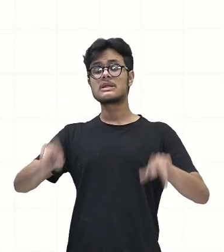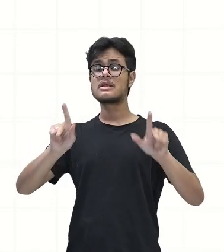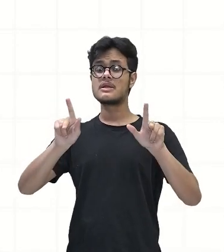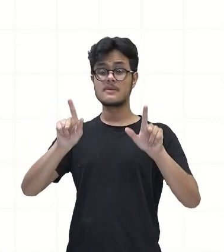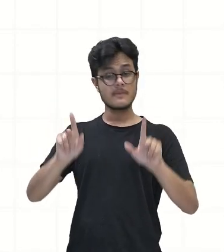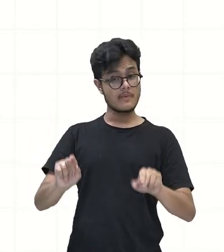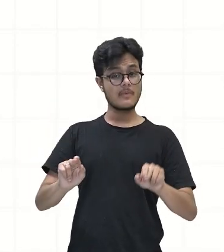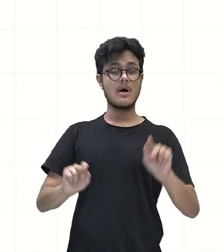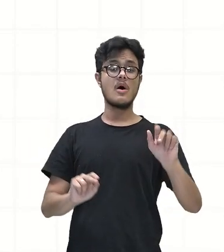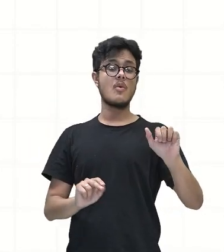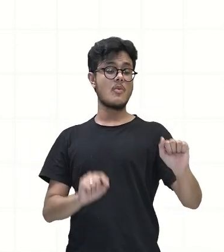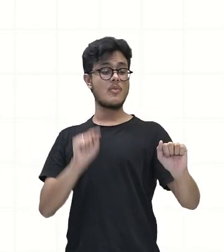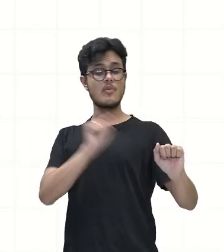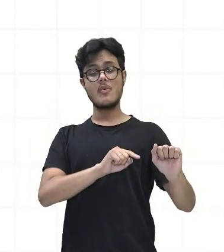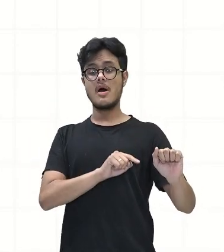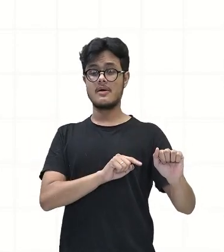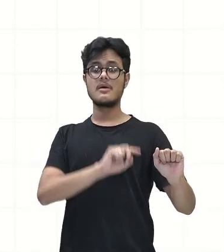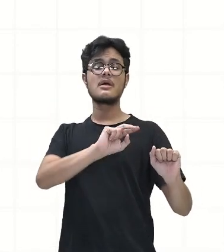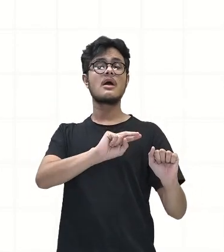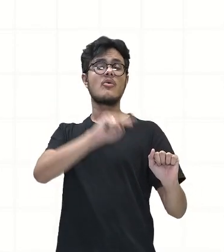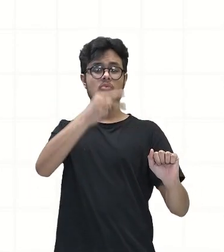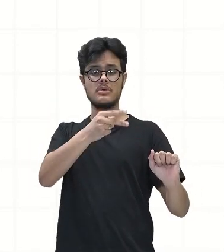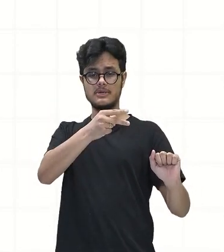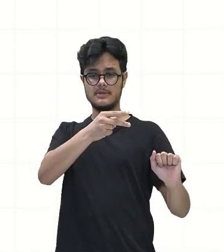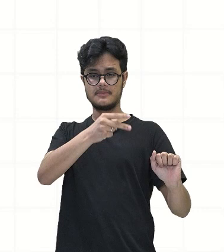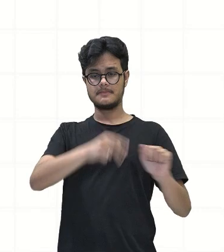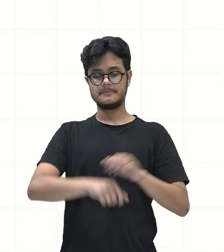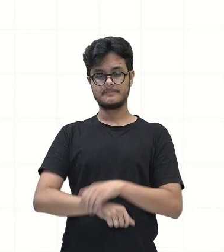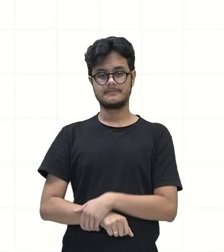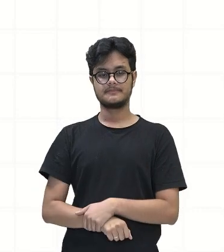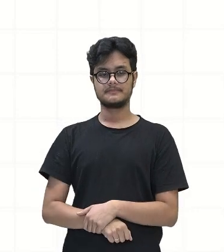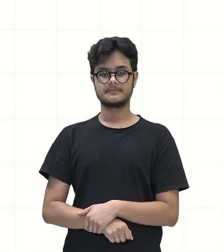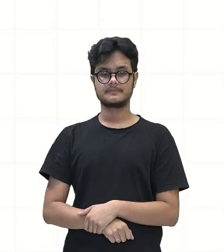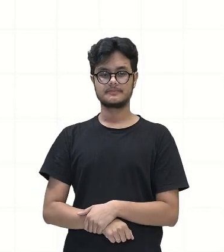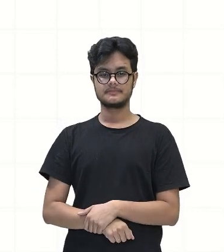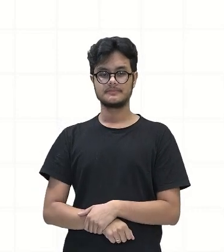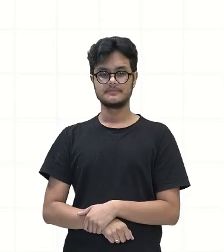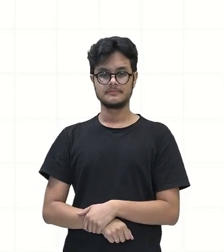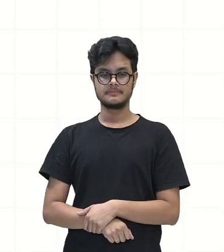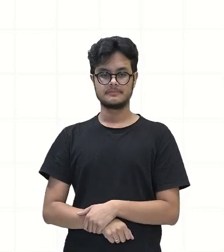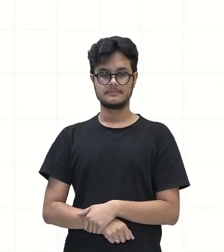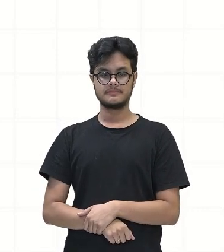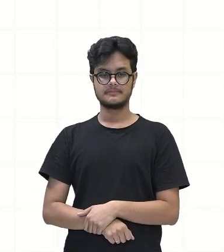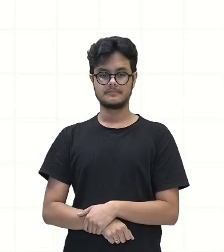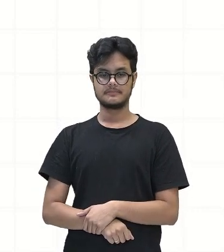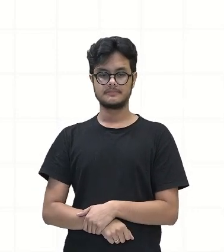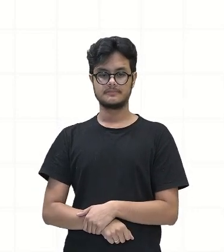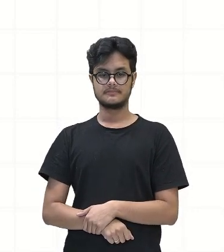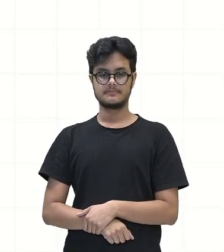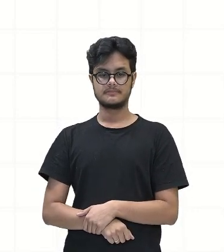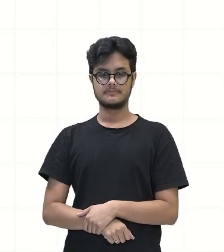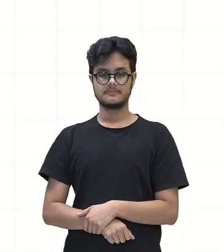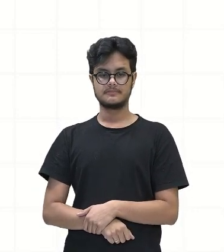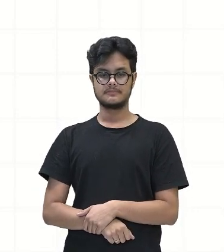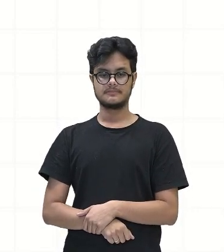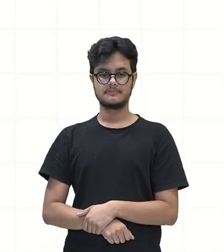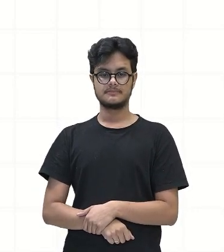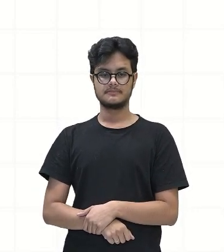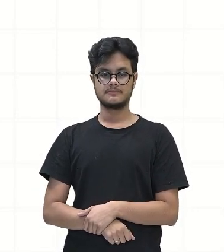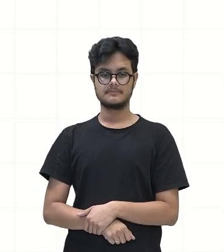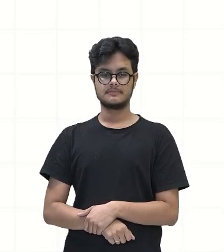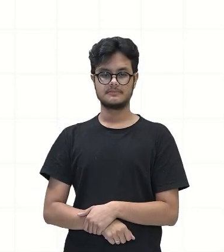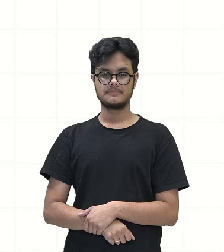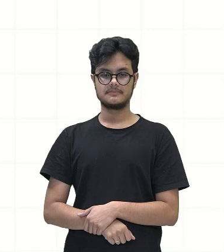à medida da diagonal, né, que é a hipotenusa. Então, a medida da diagonal ao quadrado. Então, vejam